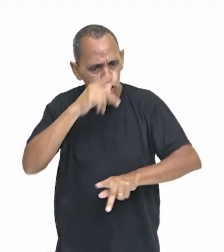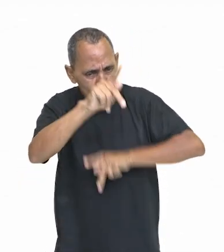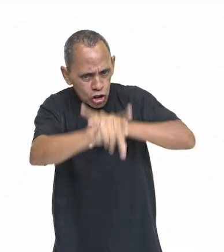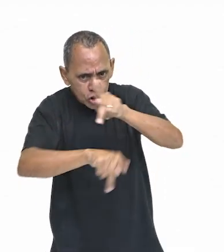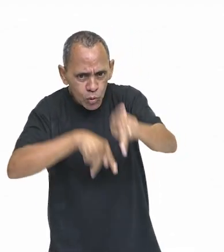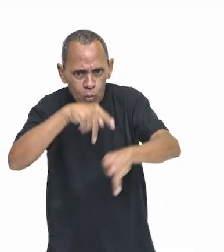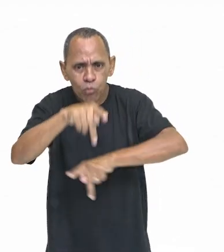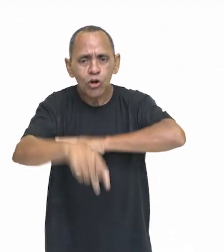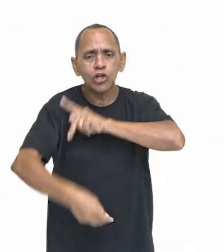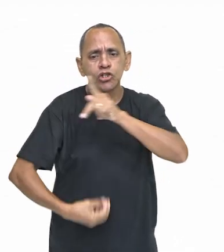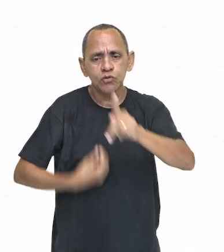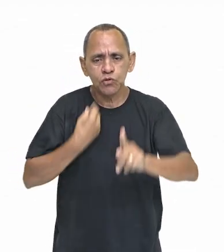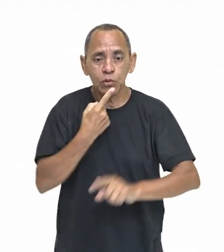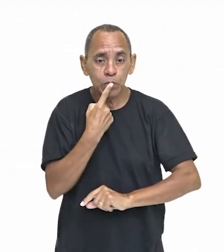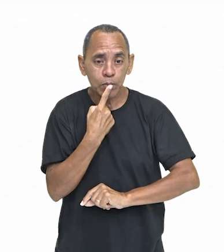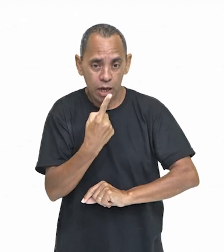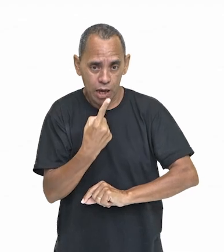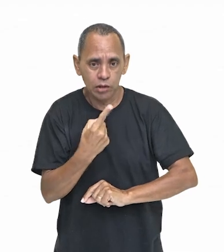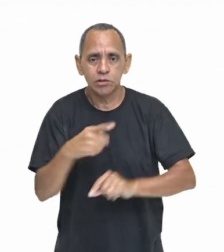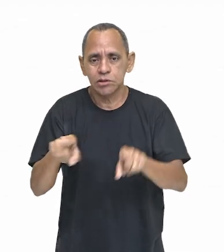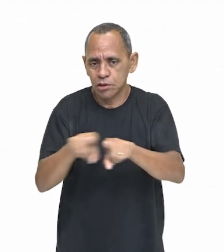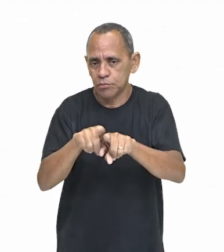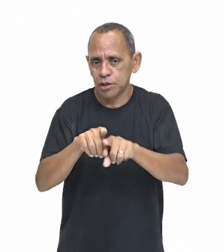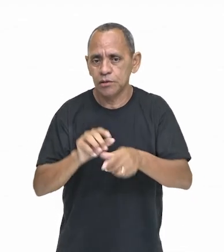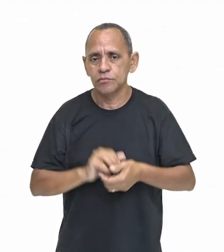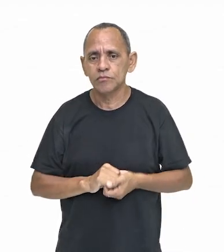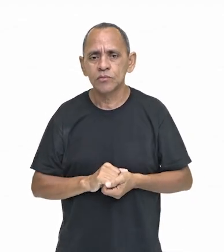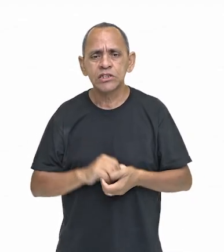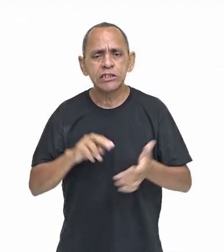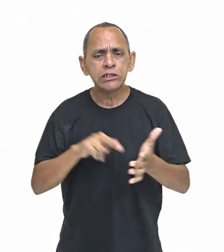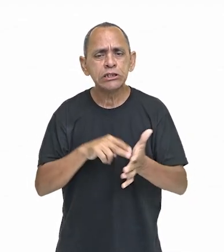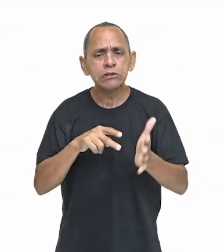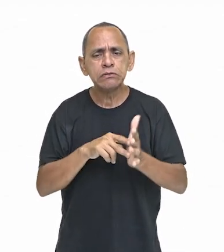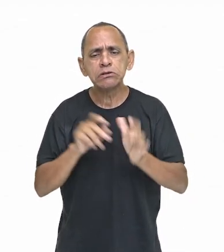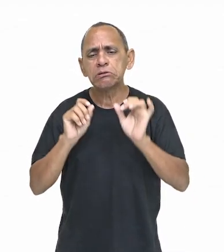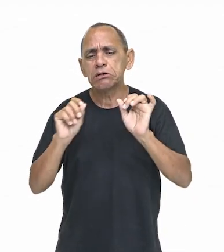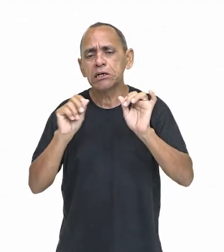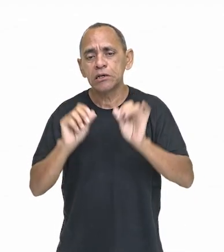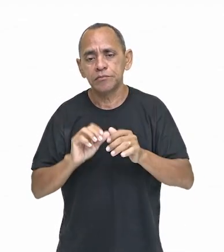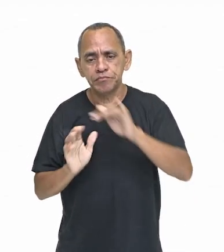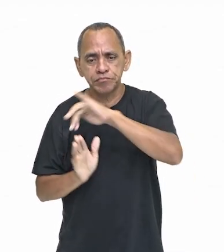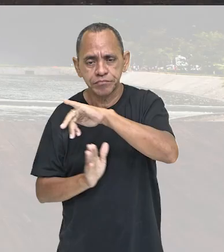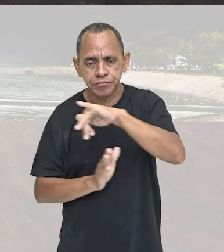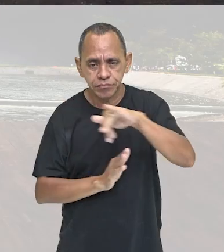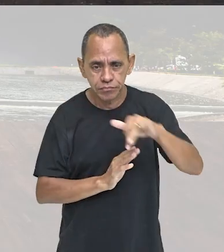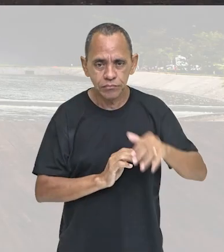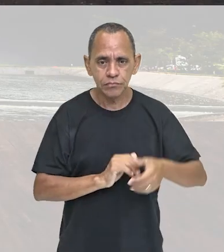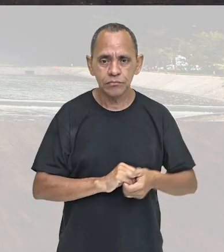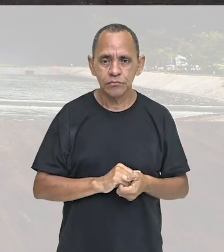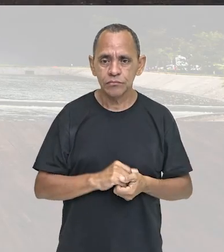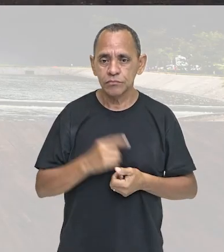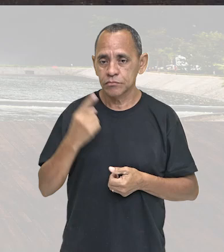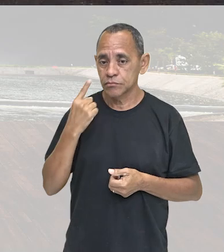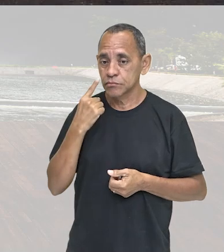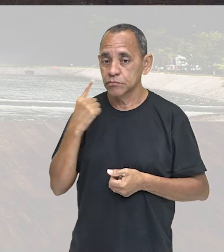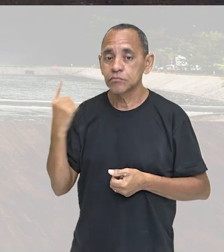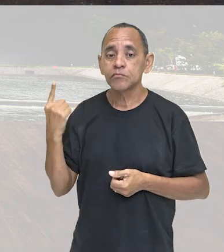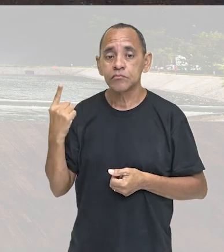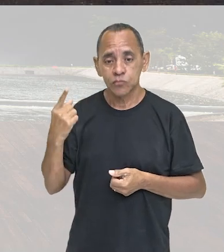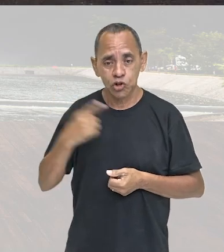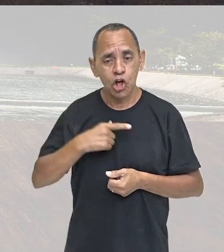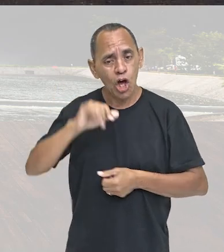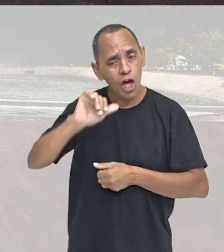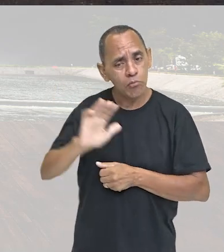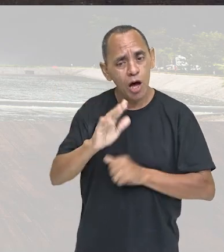suas proximidades, né, pessoal? Então, o que quer dizer aí esse texto, né? Vocês vão me ver aqui ao lado de uma